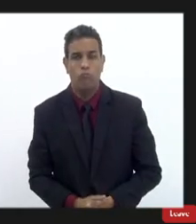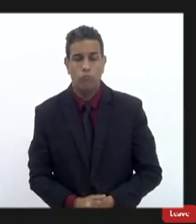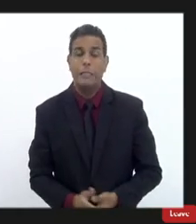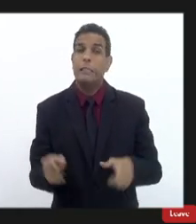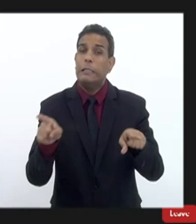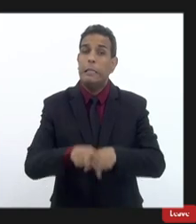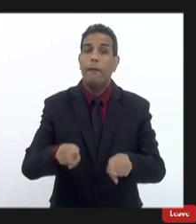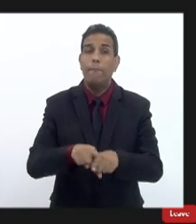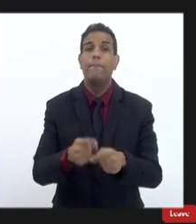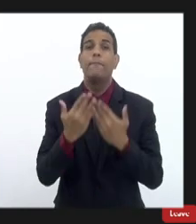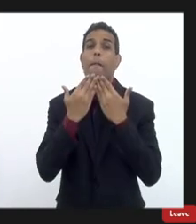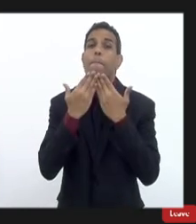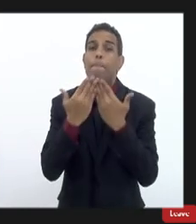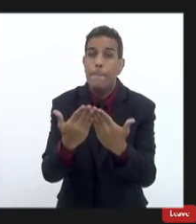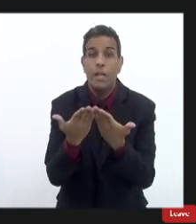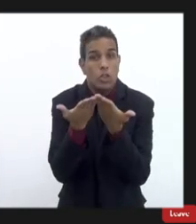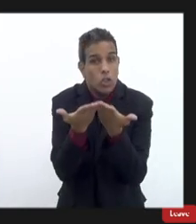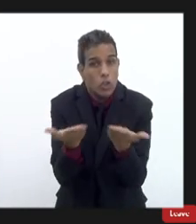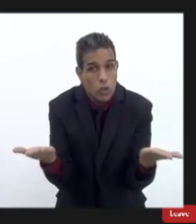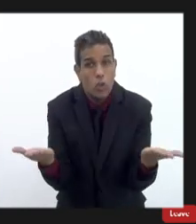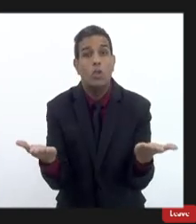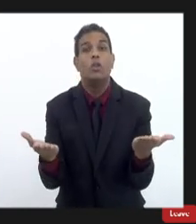também gostaríamos que